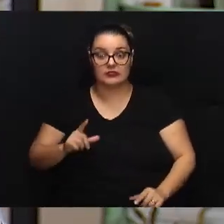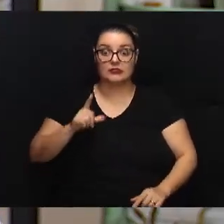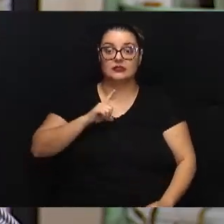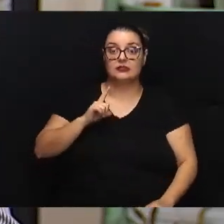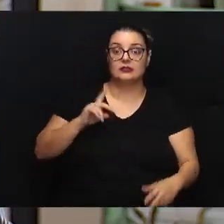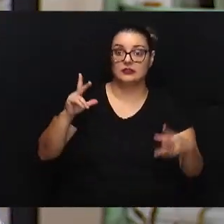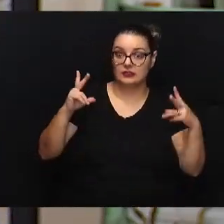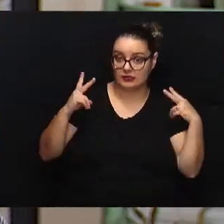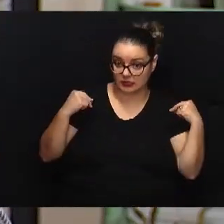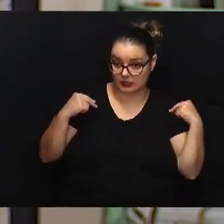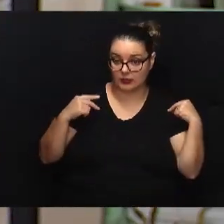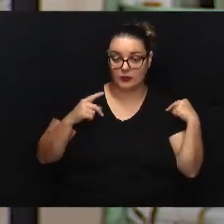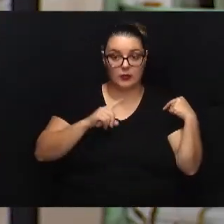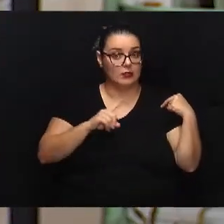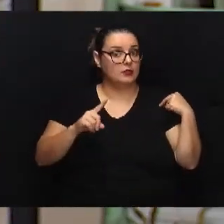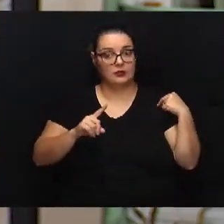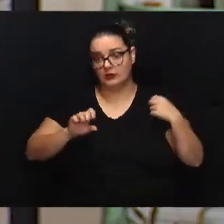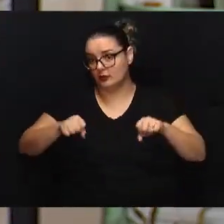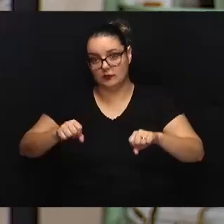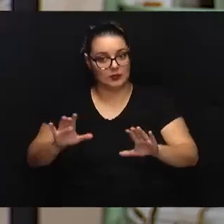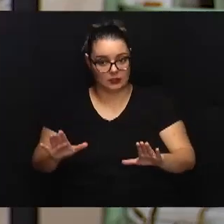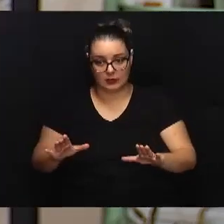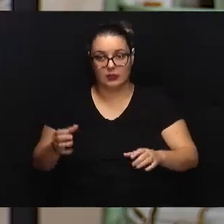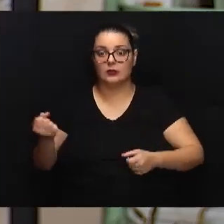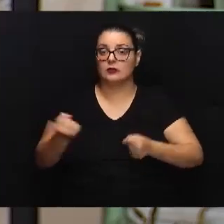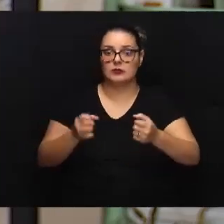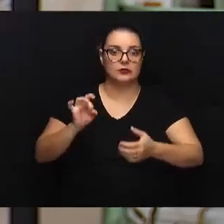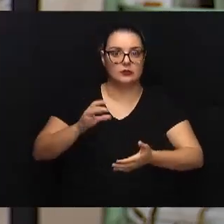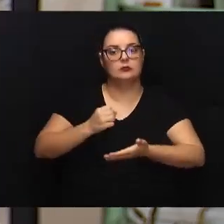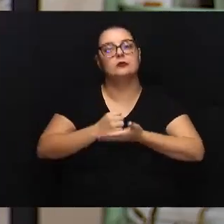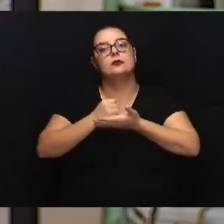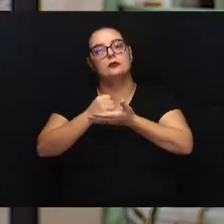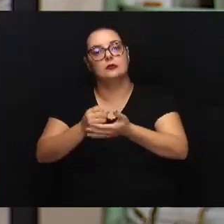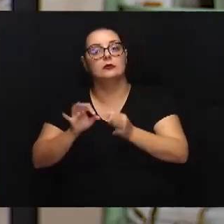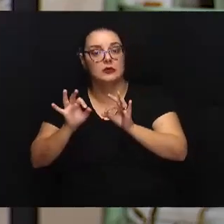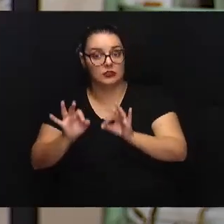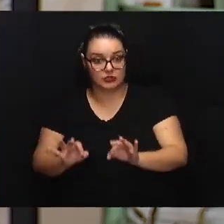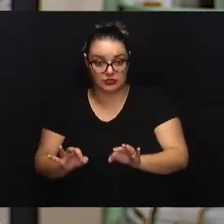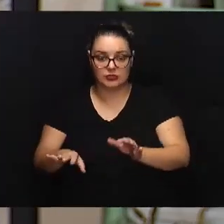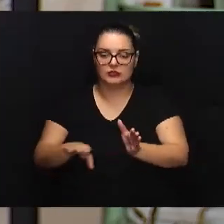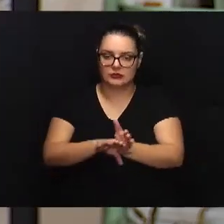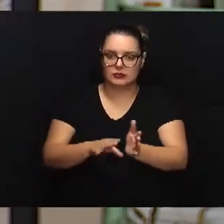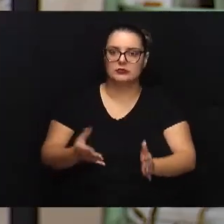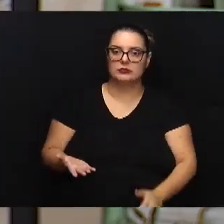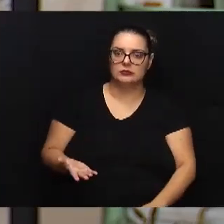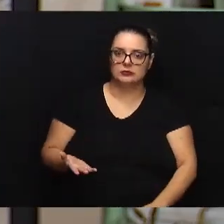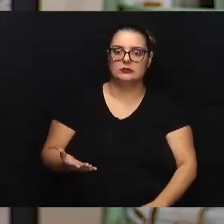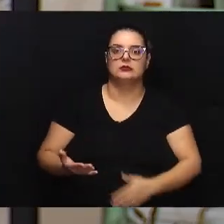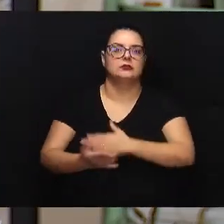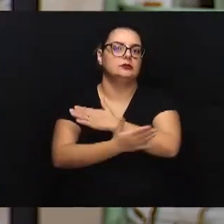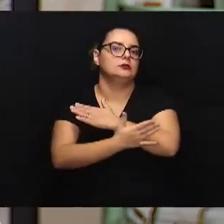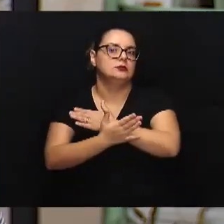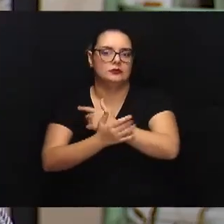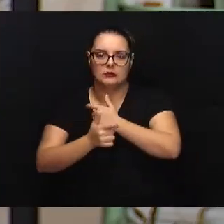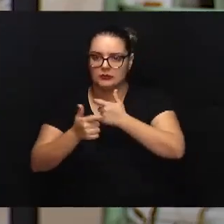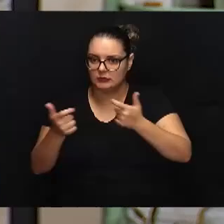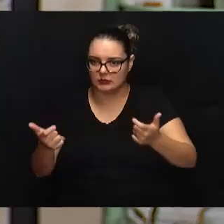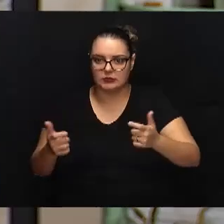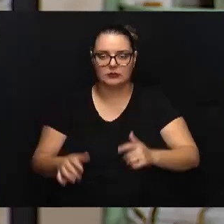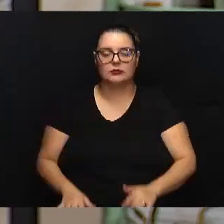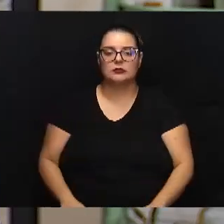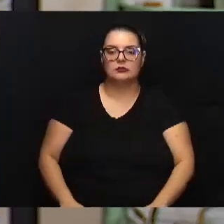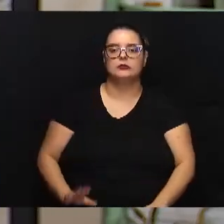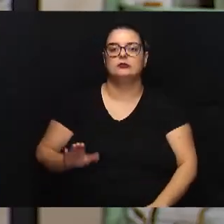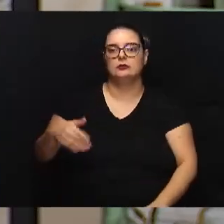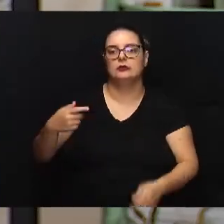manda por motoboy, a gente só manda por carro para que chegue intacto. E ele nos ajuda muito, muito. Então, quando eu preciso não